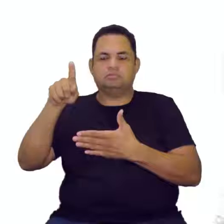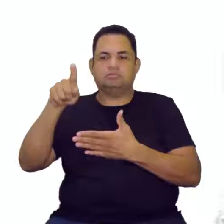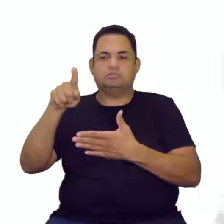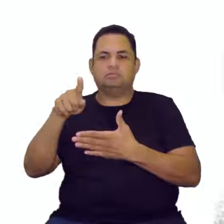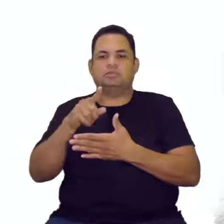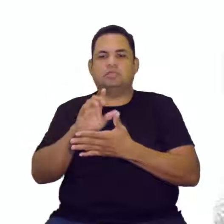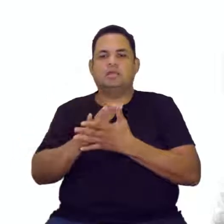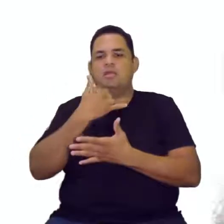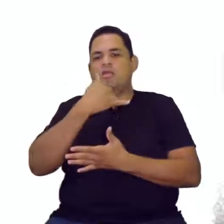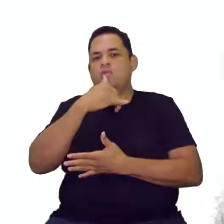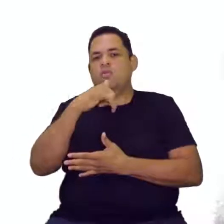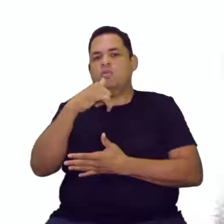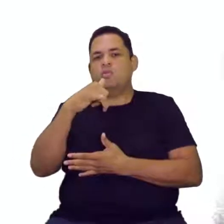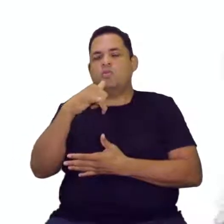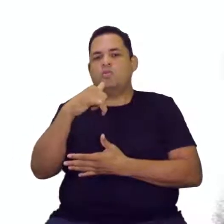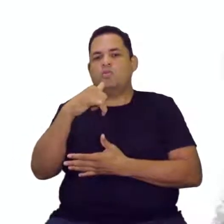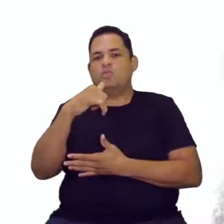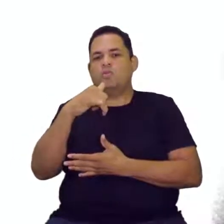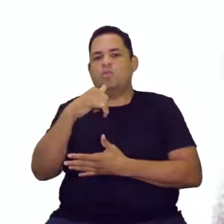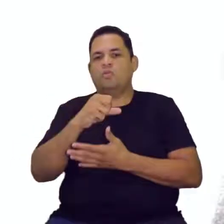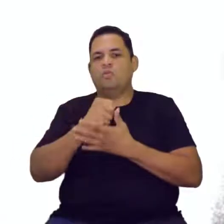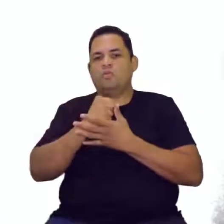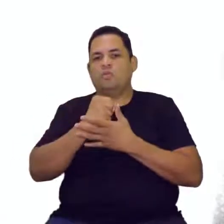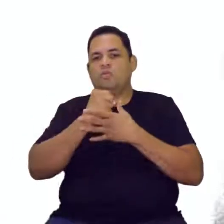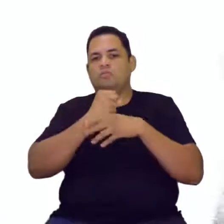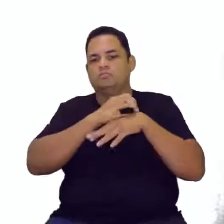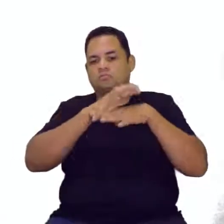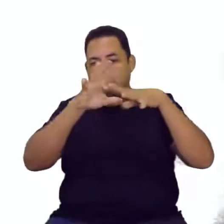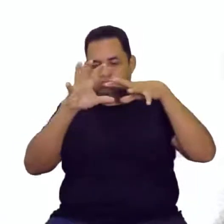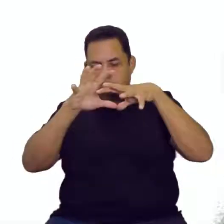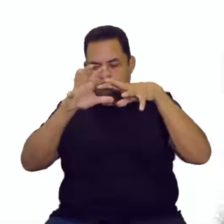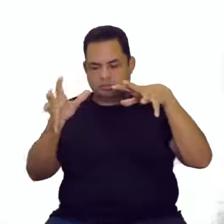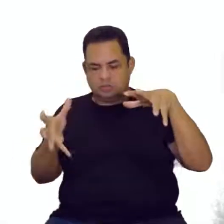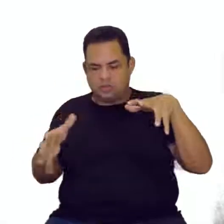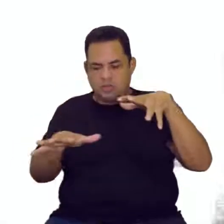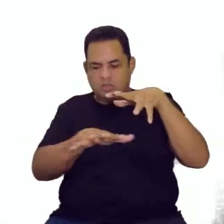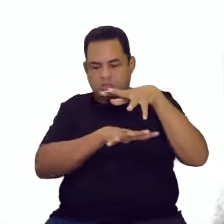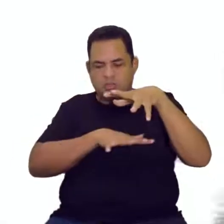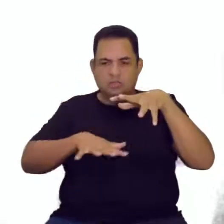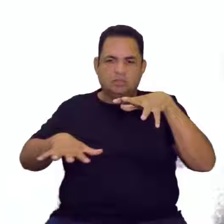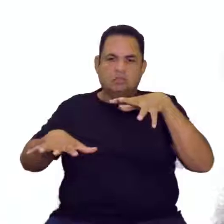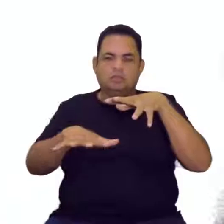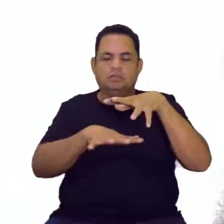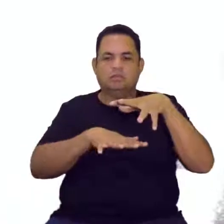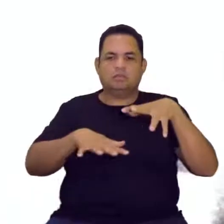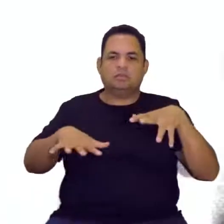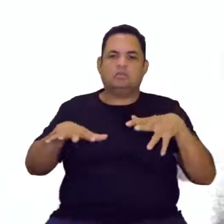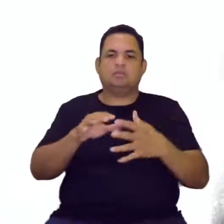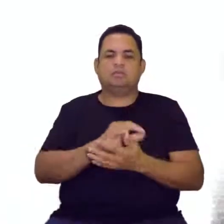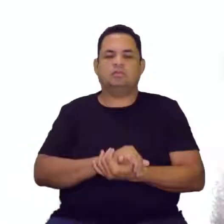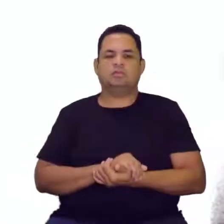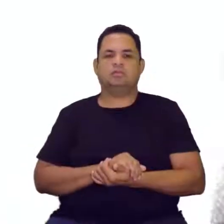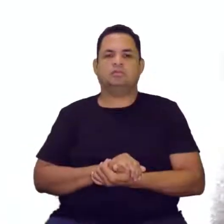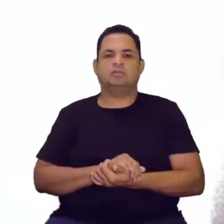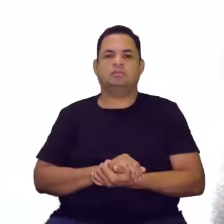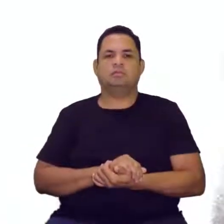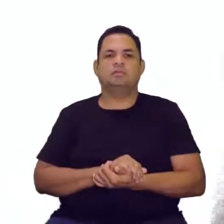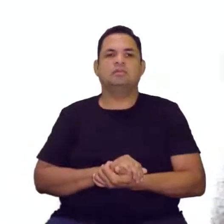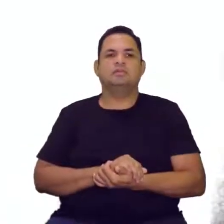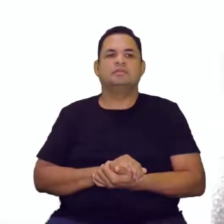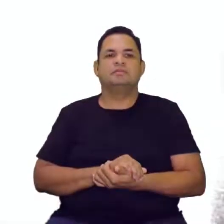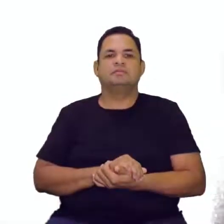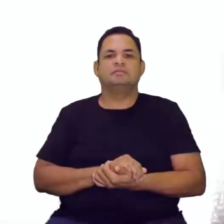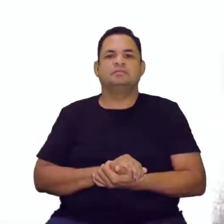essa energia para a superfície da Terra, em vez de repelir para o espaço.